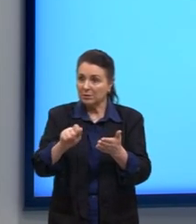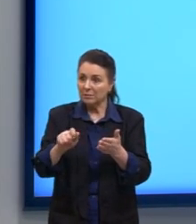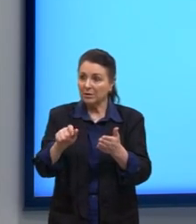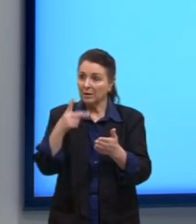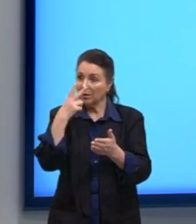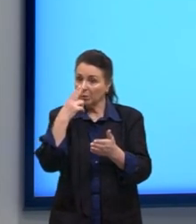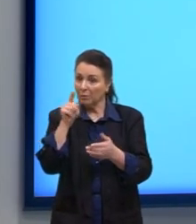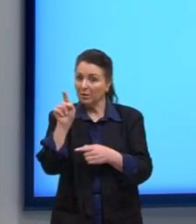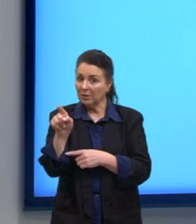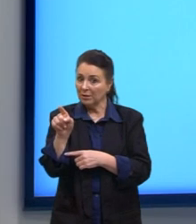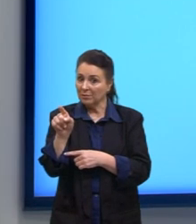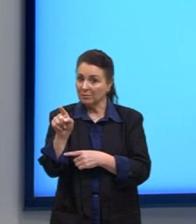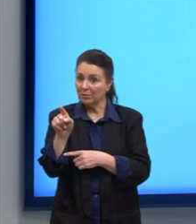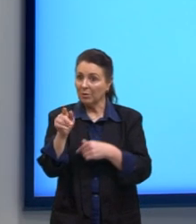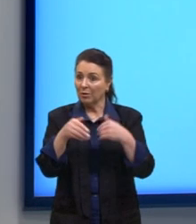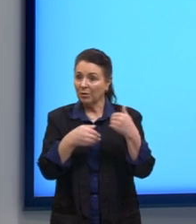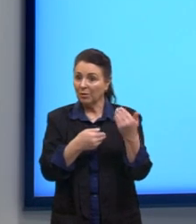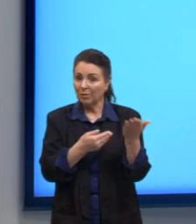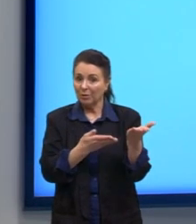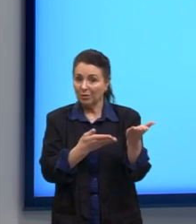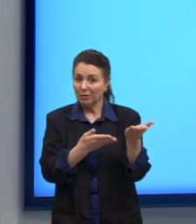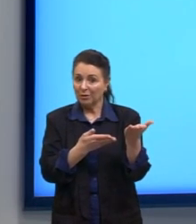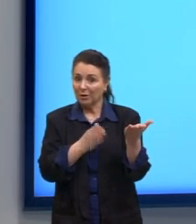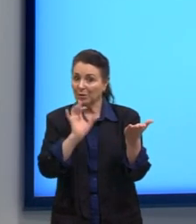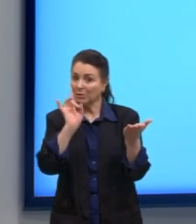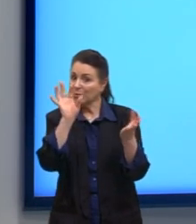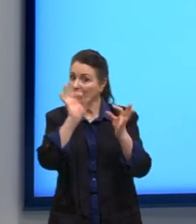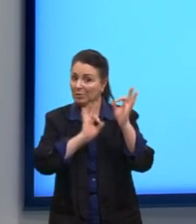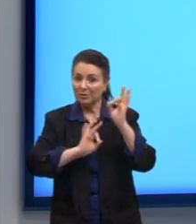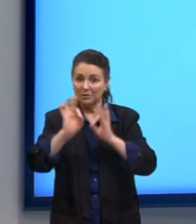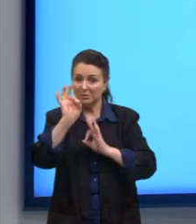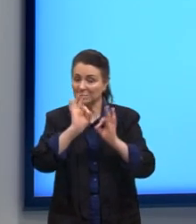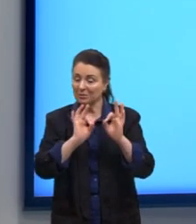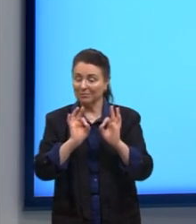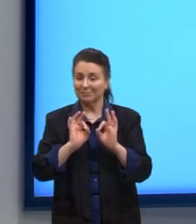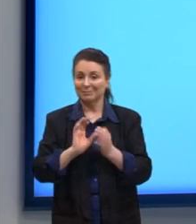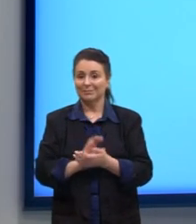também é só uma reorganização de cada termo